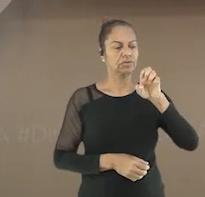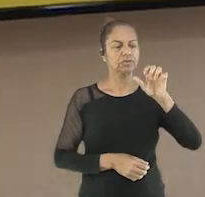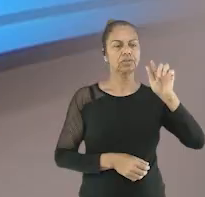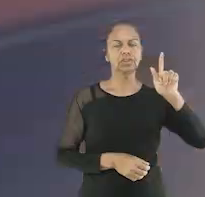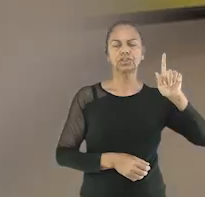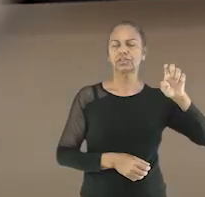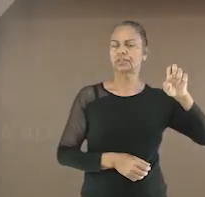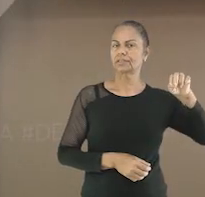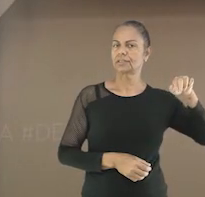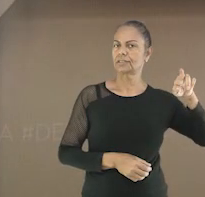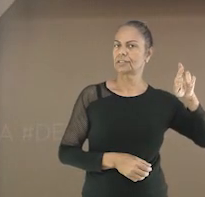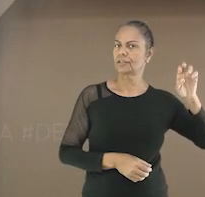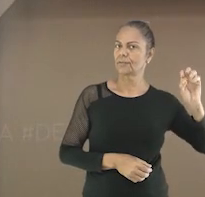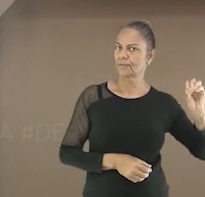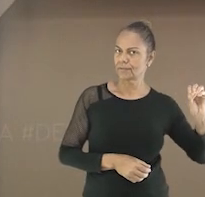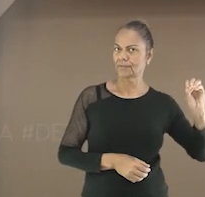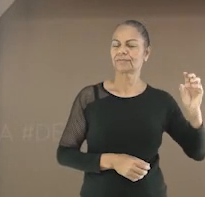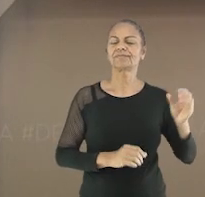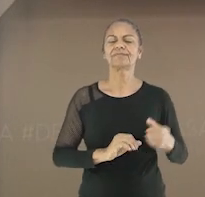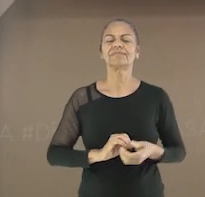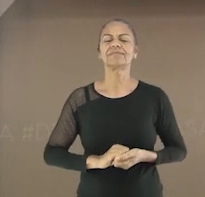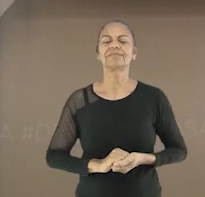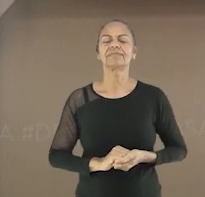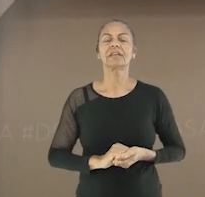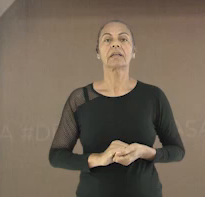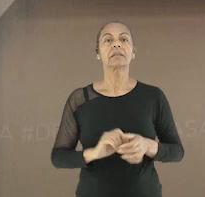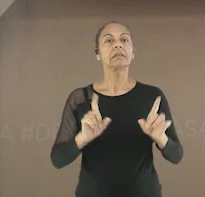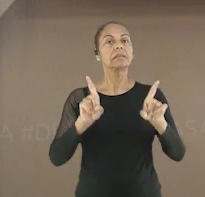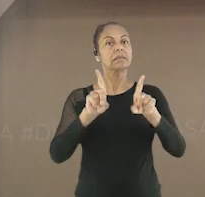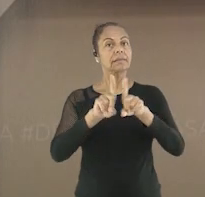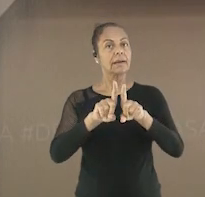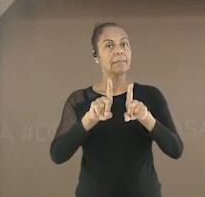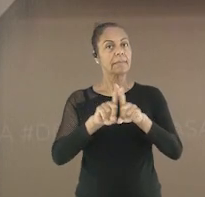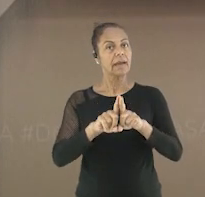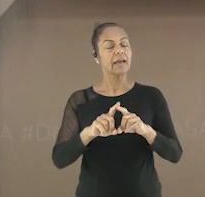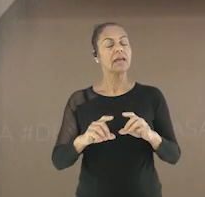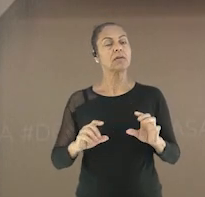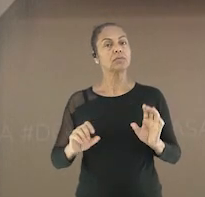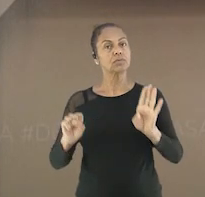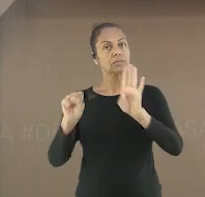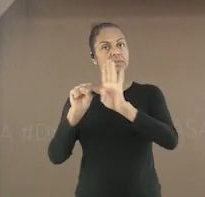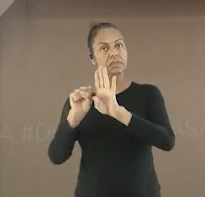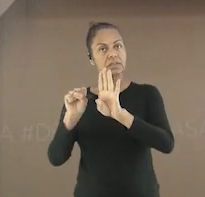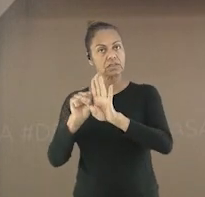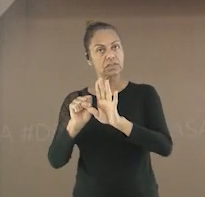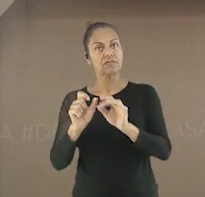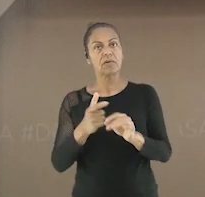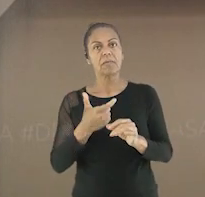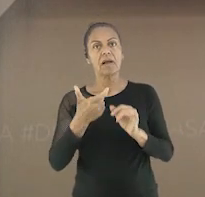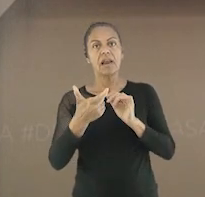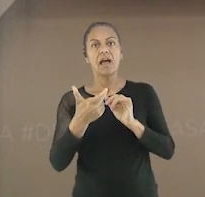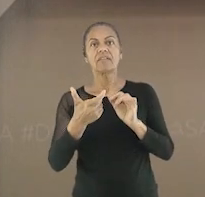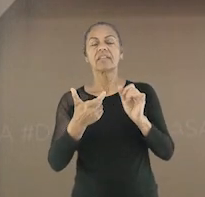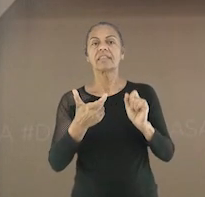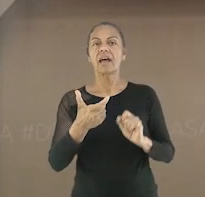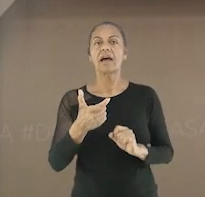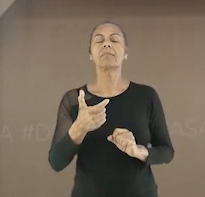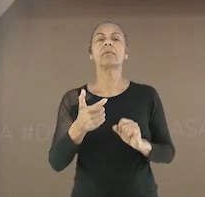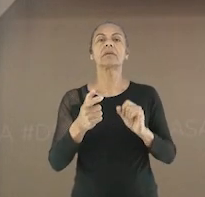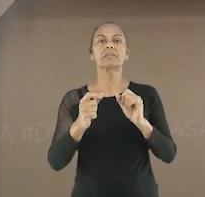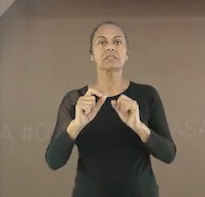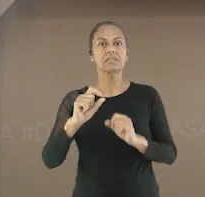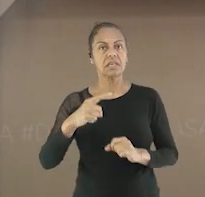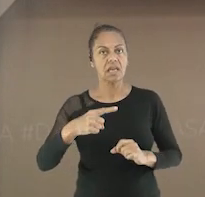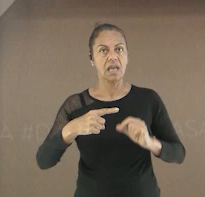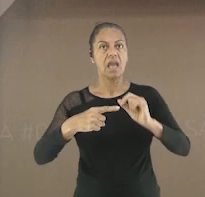gênero. Um substantivo também pode ser classificado em aumentativo e diminutivo, isto é,